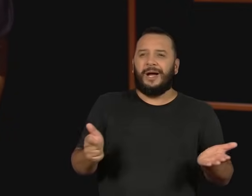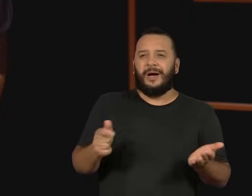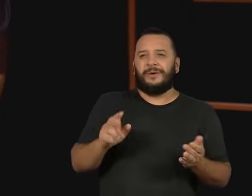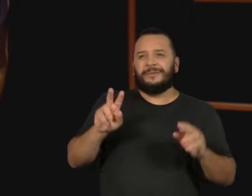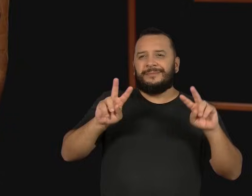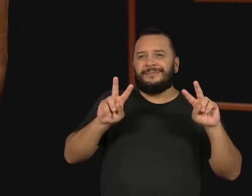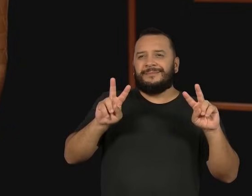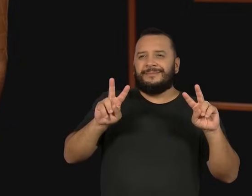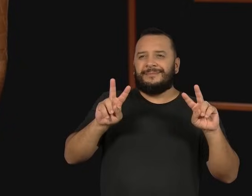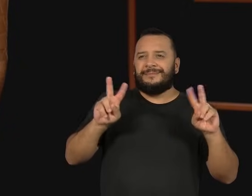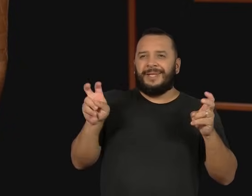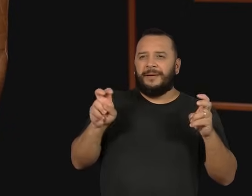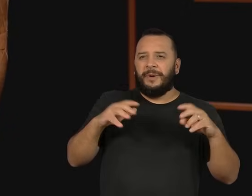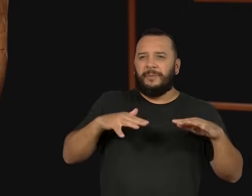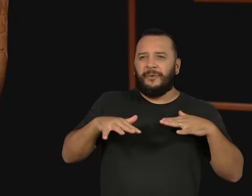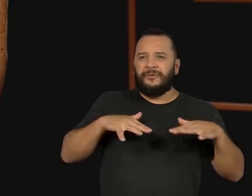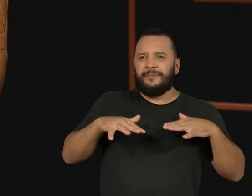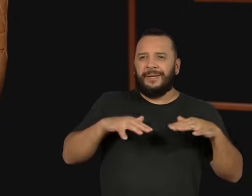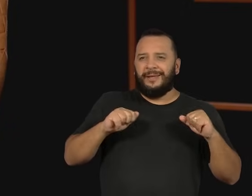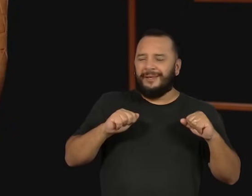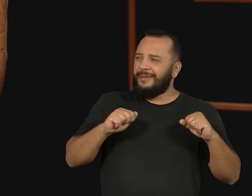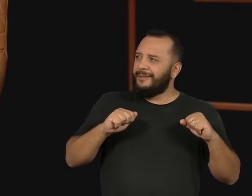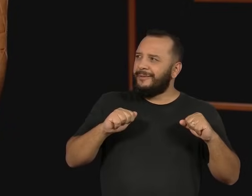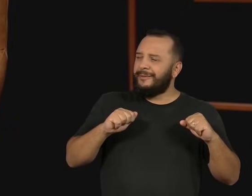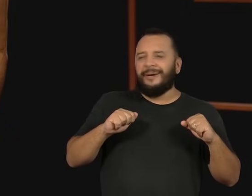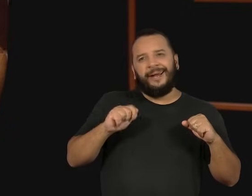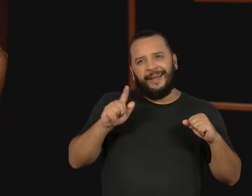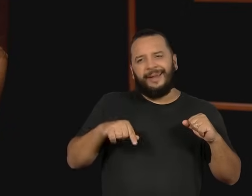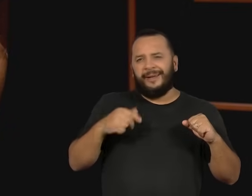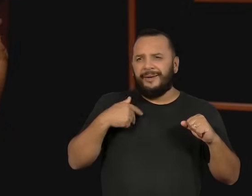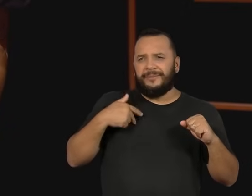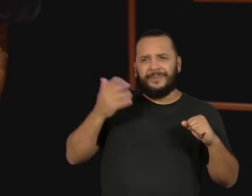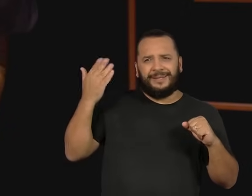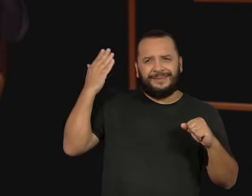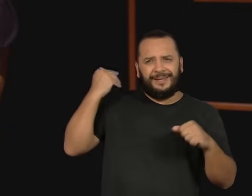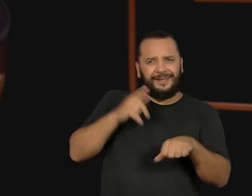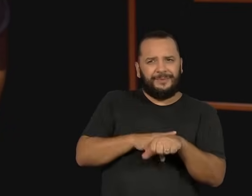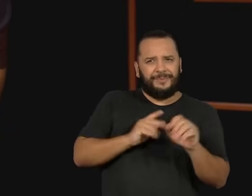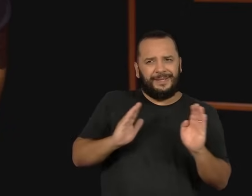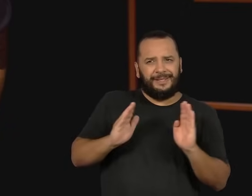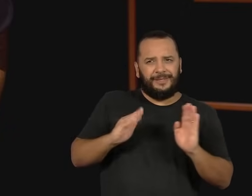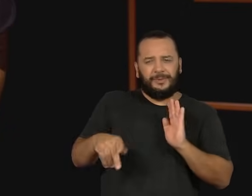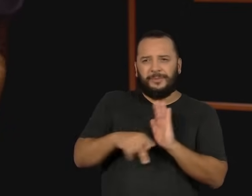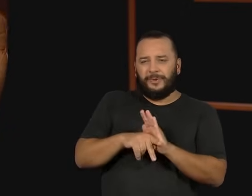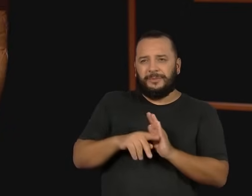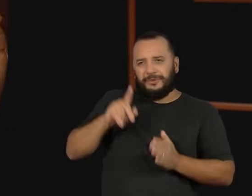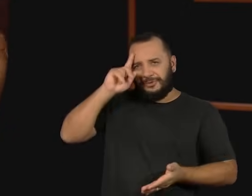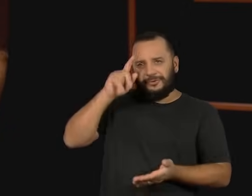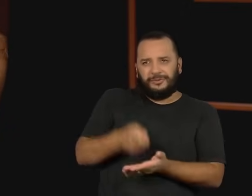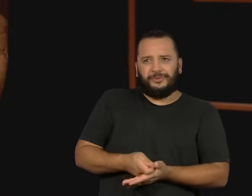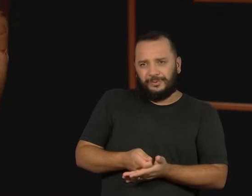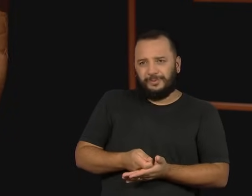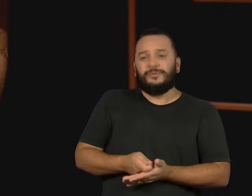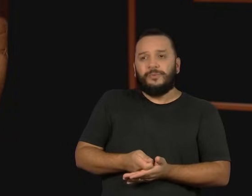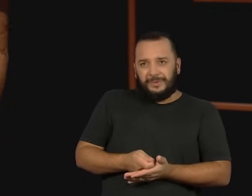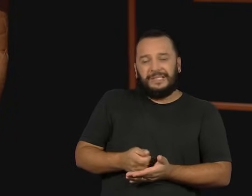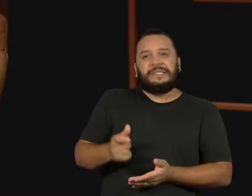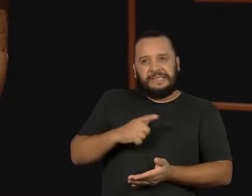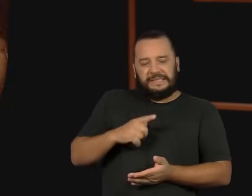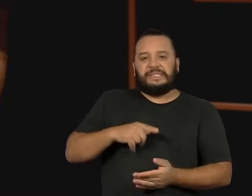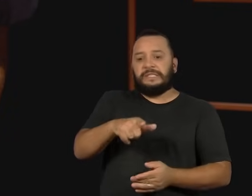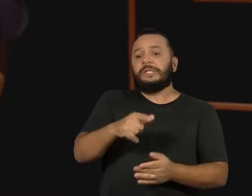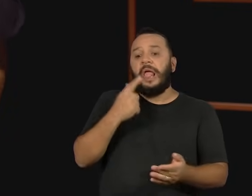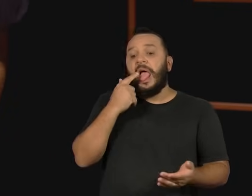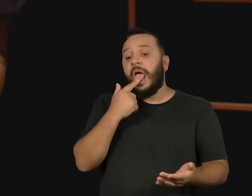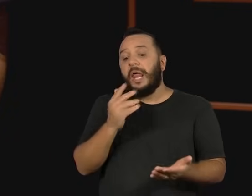jornal chamada Imprensa Nanica, né, na época da ditadura, né, submetido à censura,